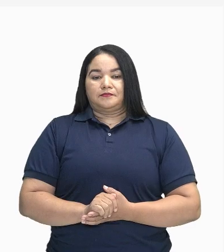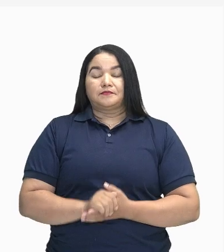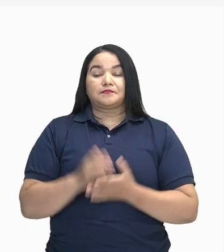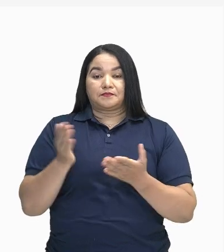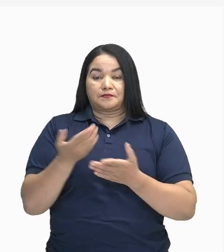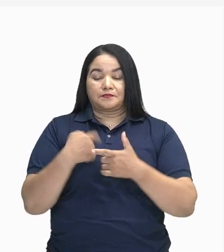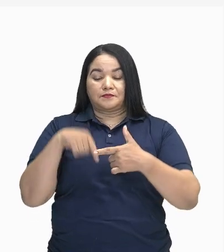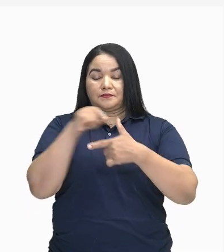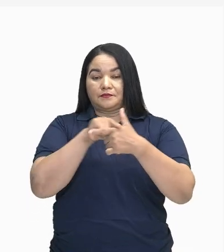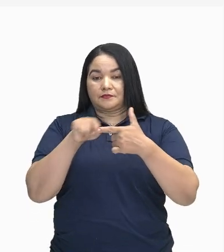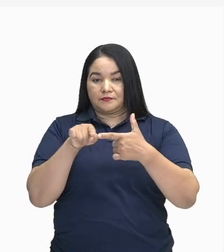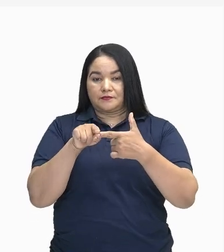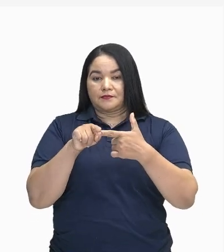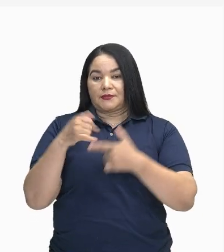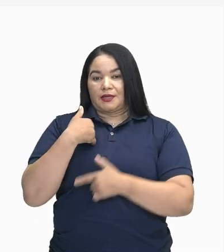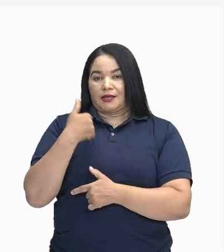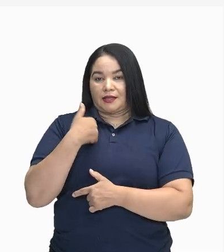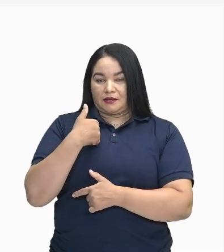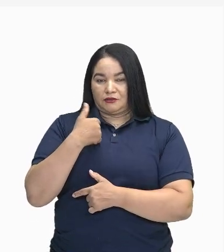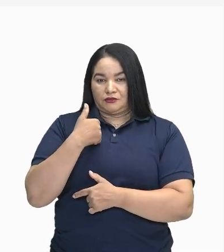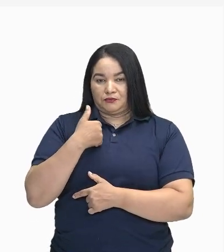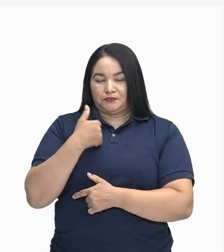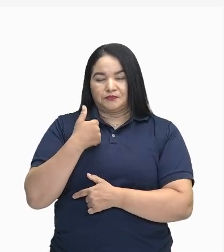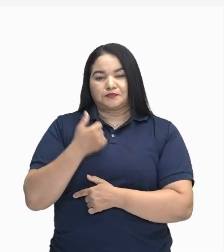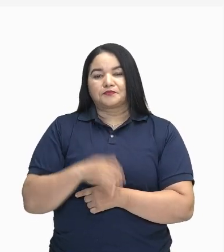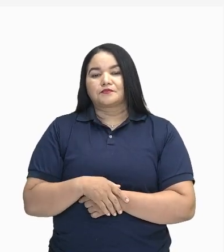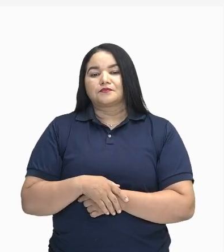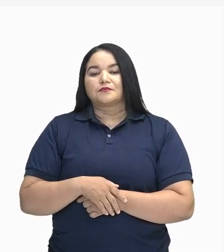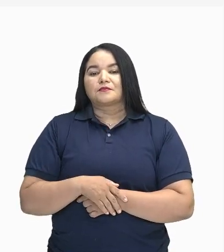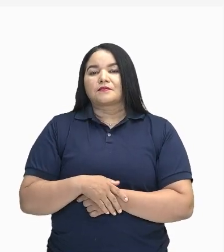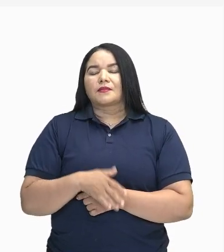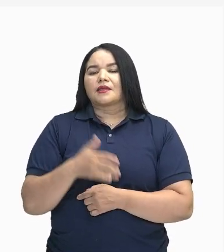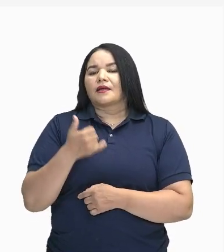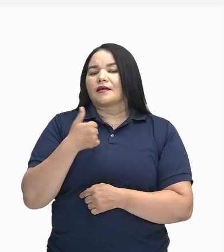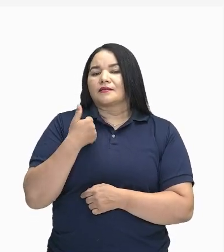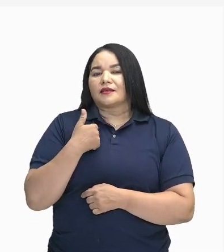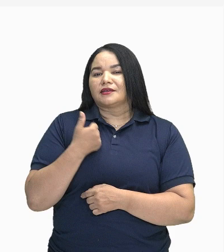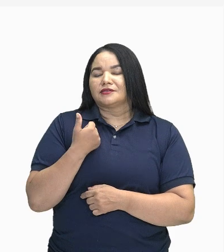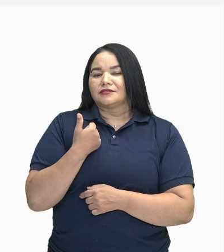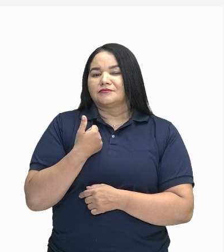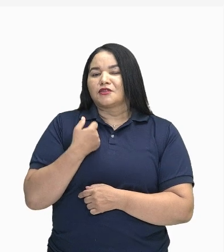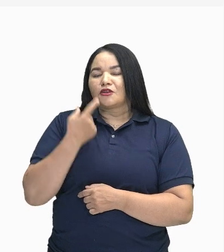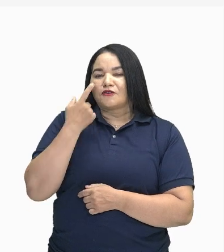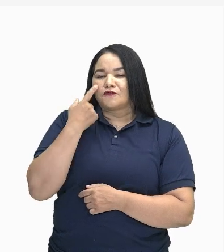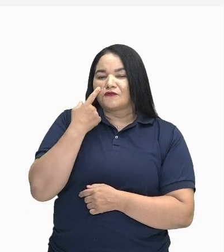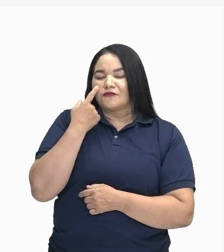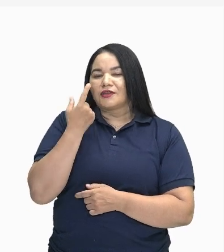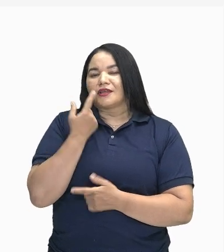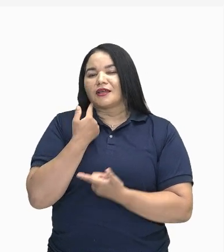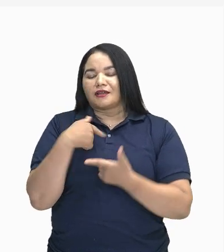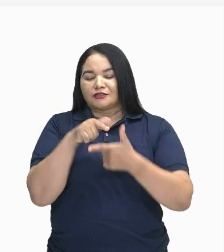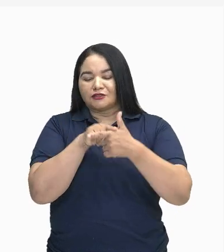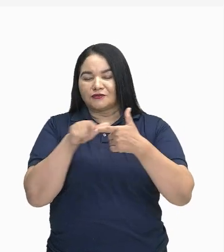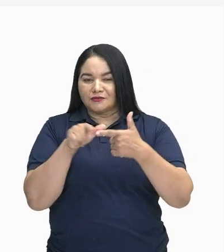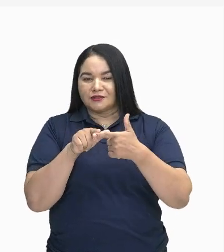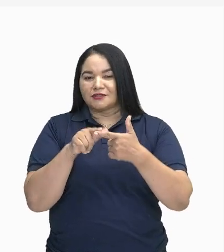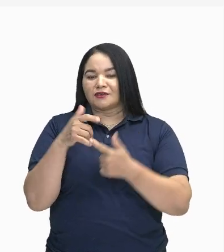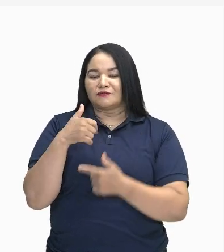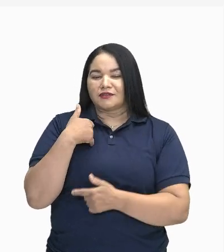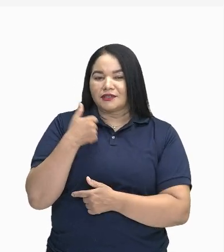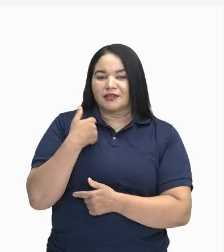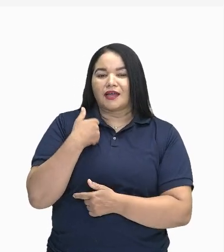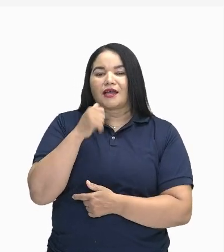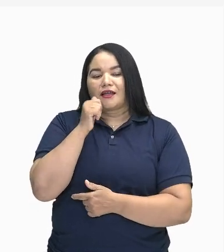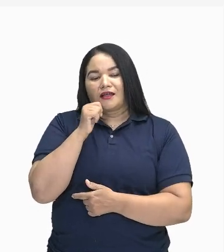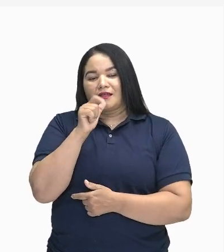Razão entre as idades. Razão entre as idades, ele está dizendo para nós, olha, bora verificar a divisão, né?